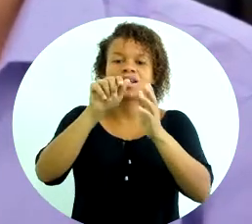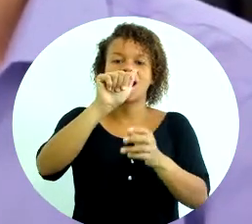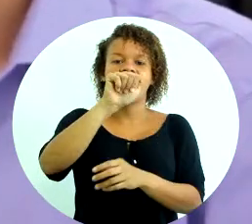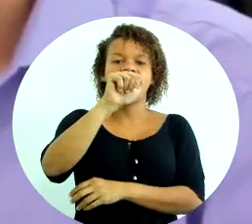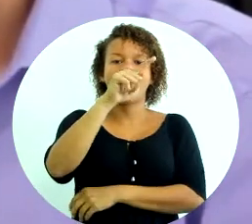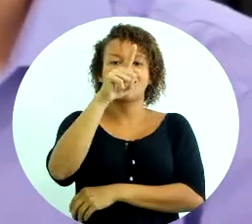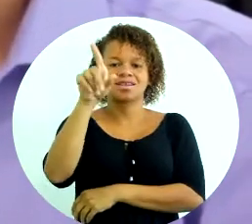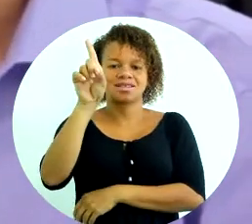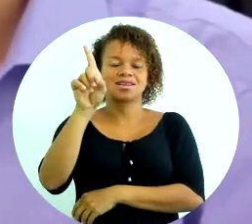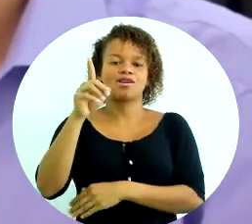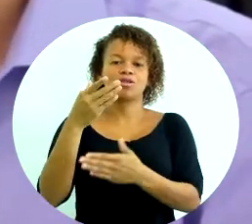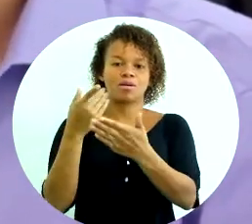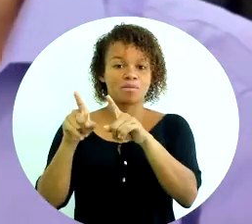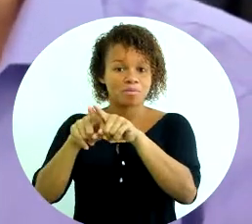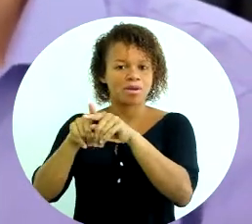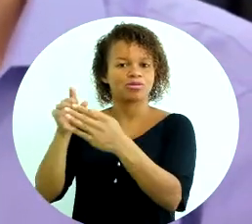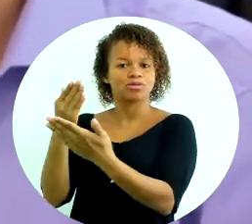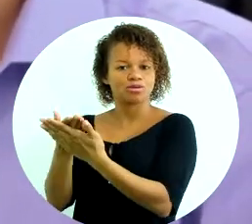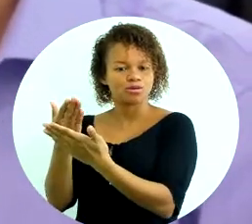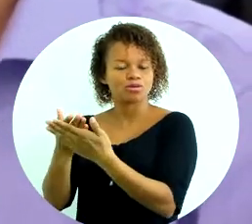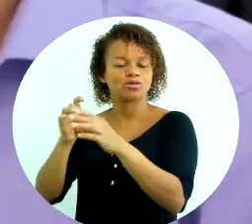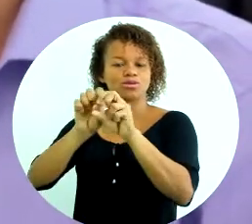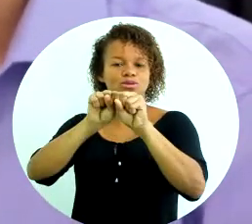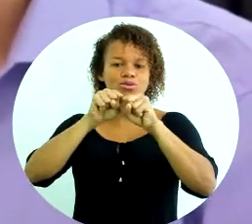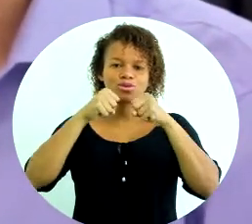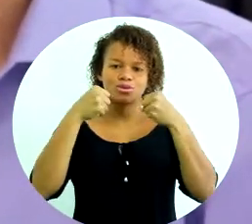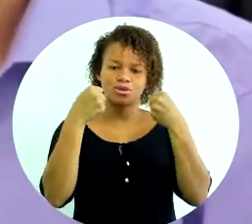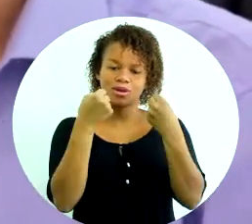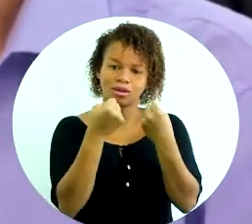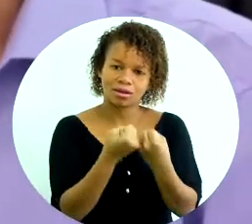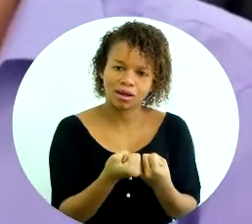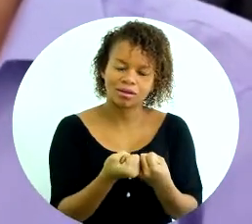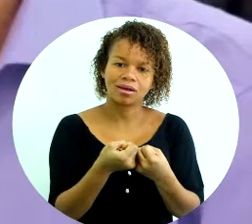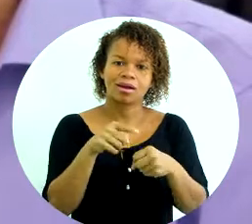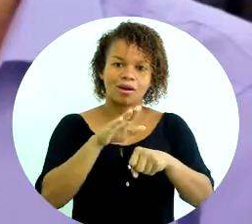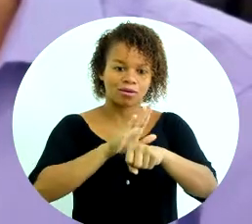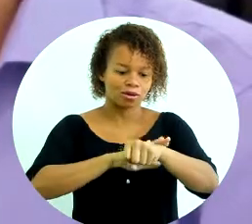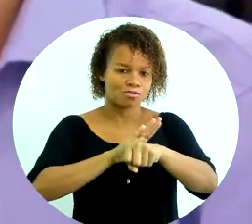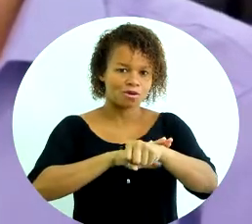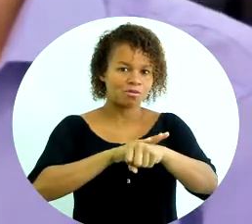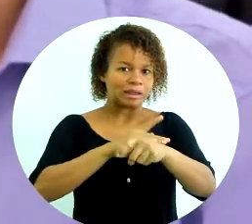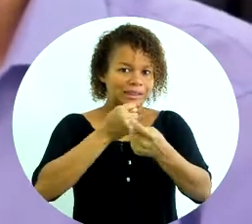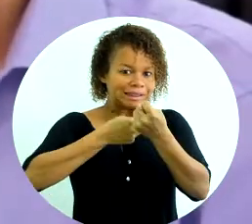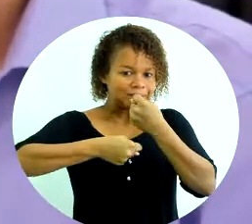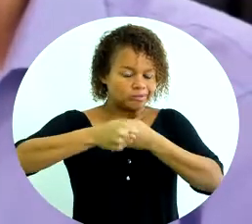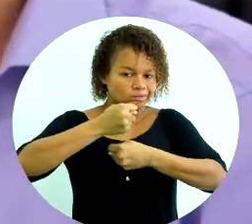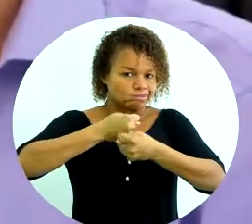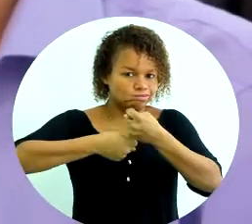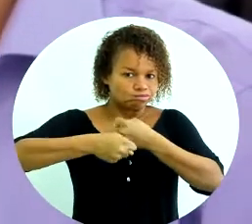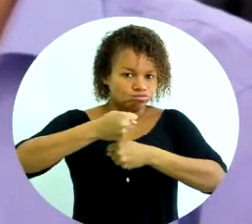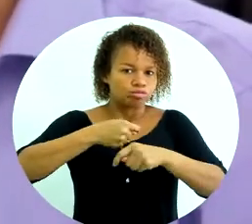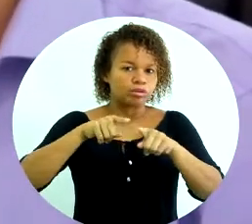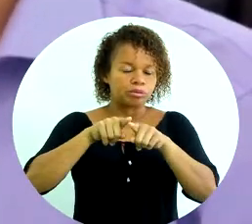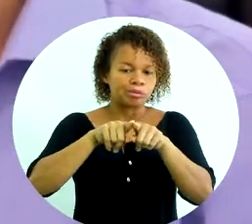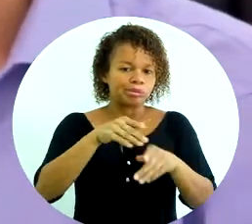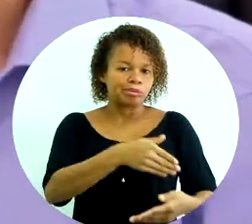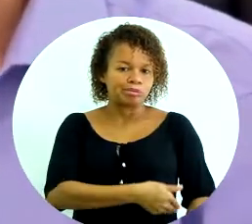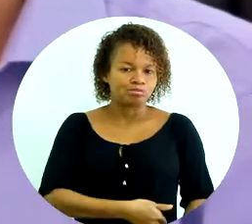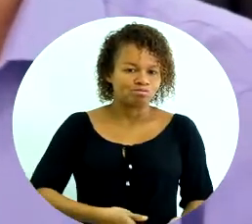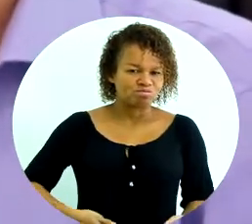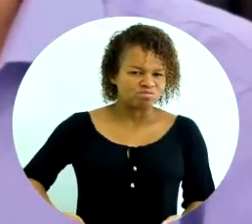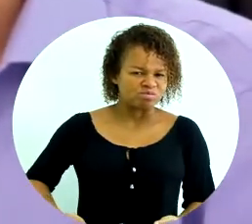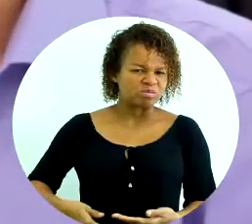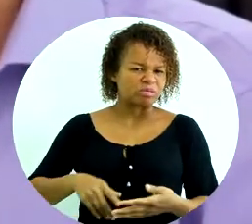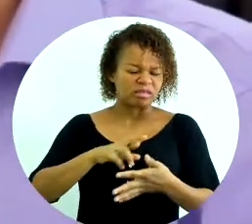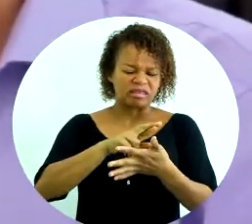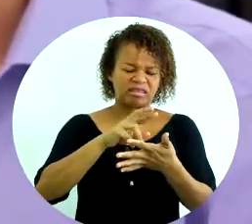de ação e de estudo dessa sociedade que passa por momentos de crise, momentos de